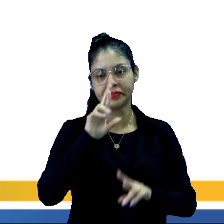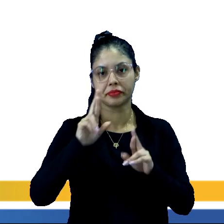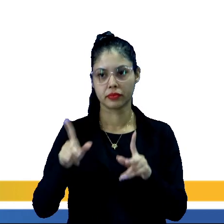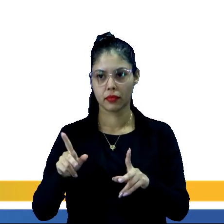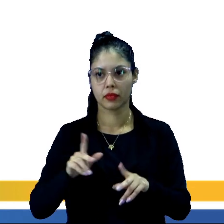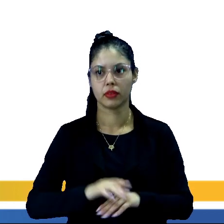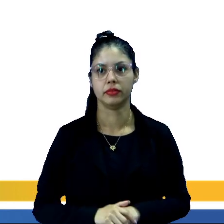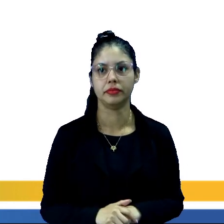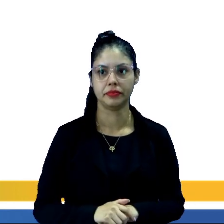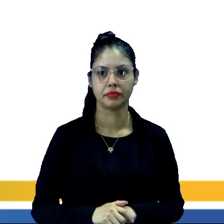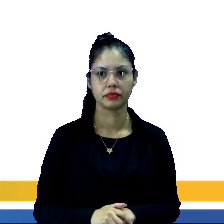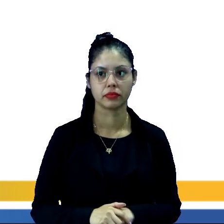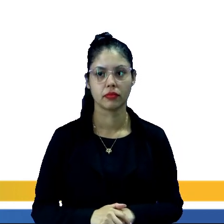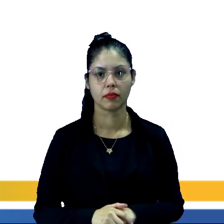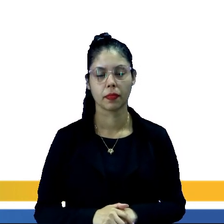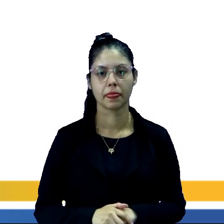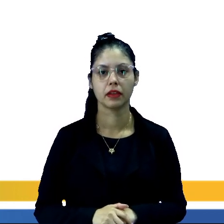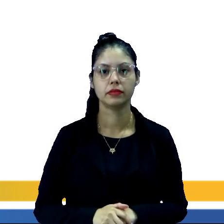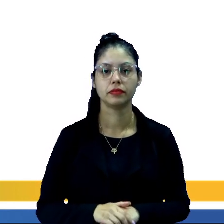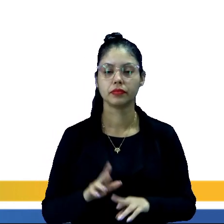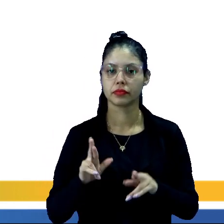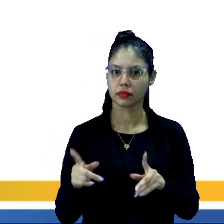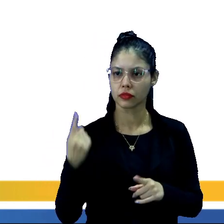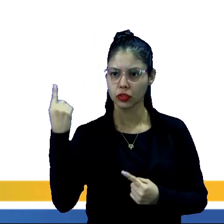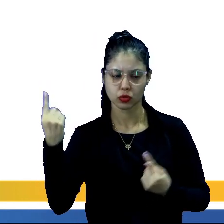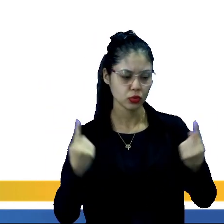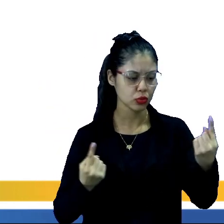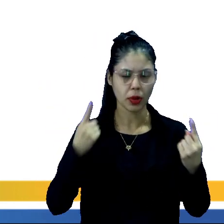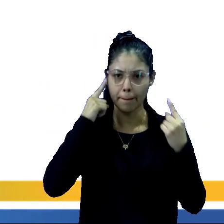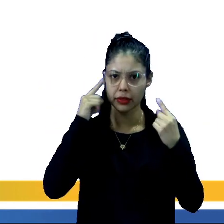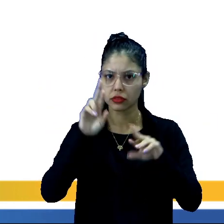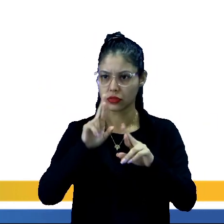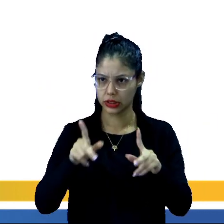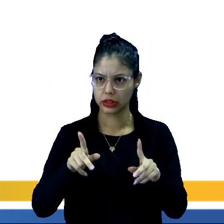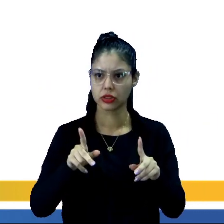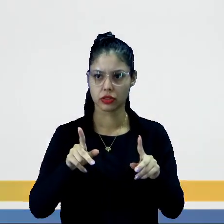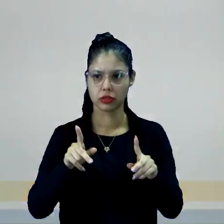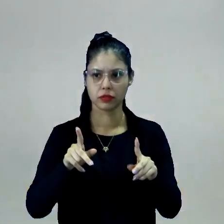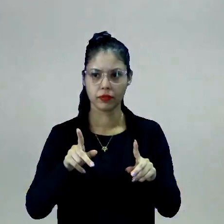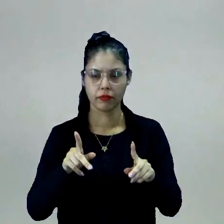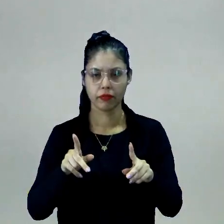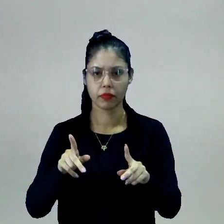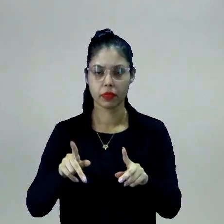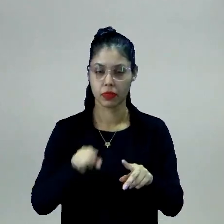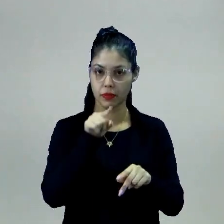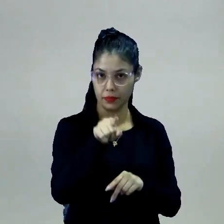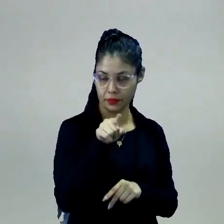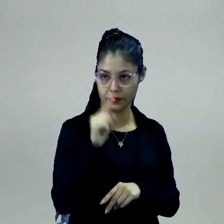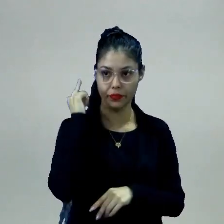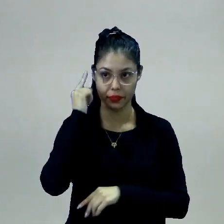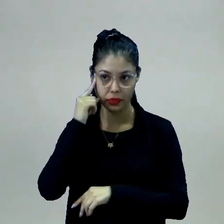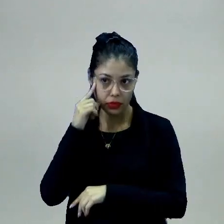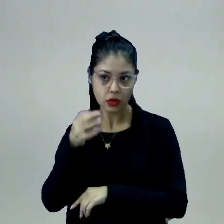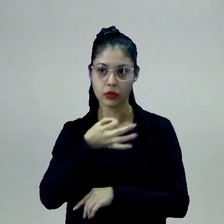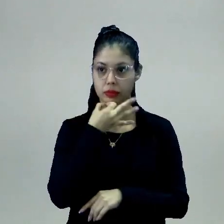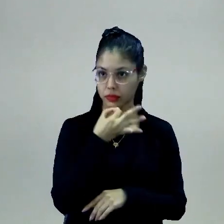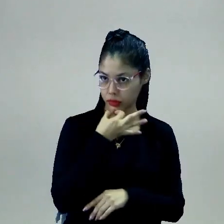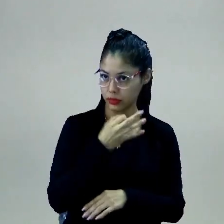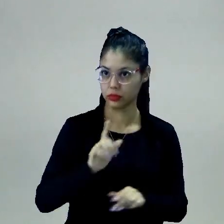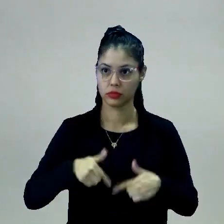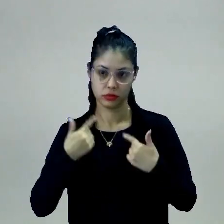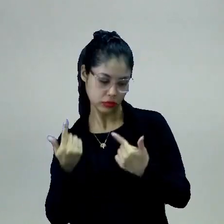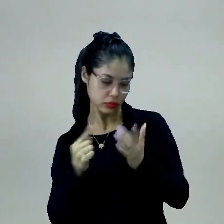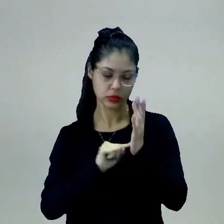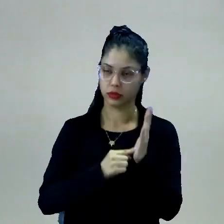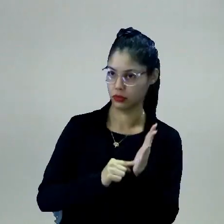diferentes, né? Tem opiniões distintas, cada um pensa de uma maneira. Claro que essa maneira de você argumentar, defender